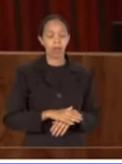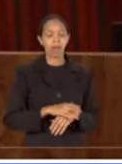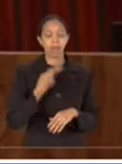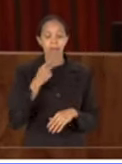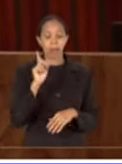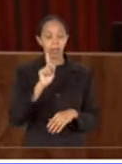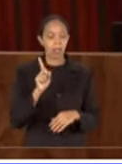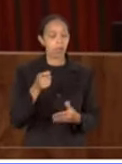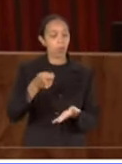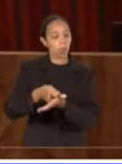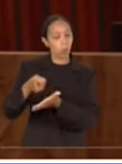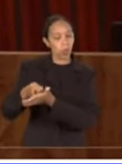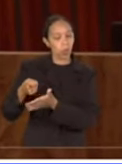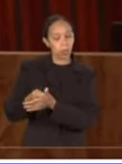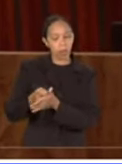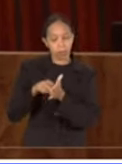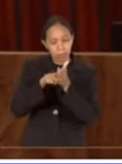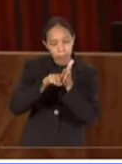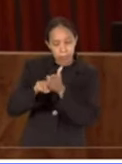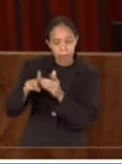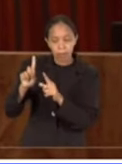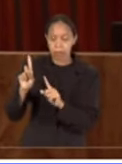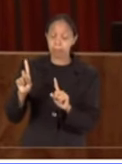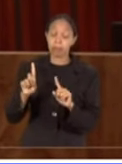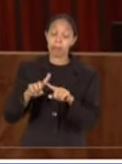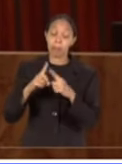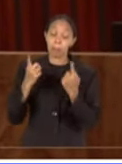querendo condenar os investigados,